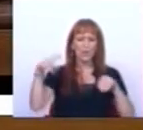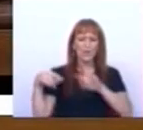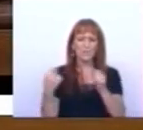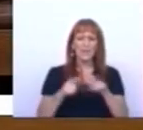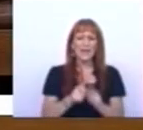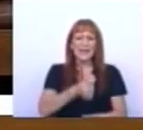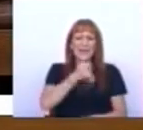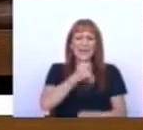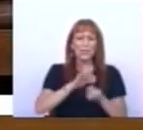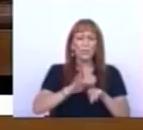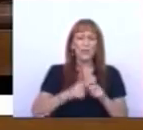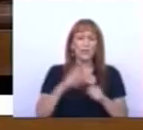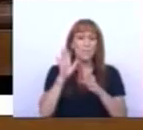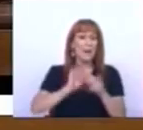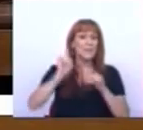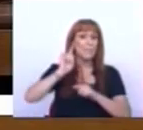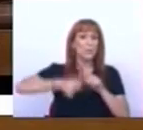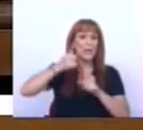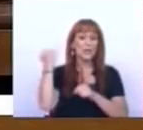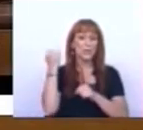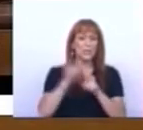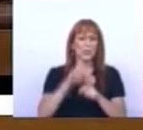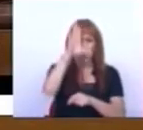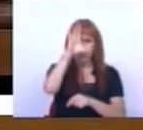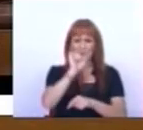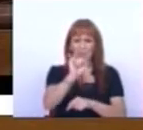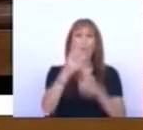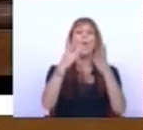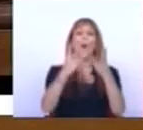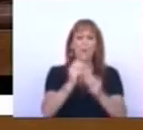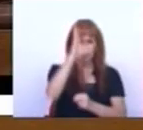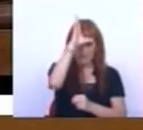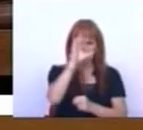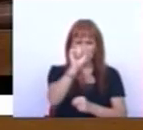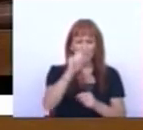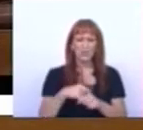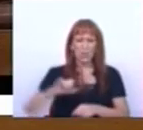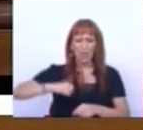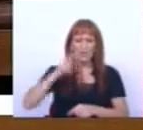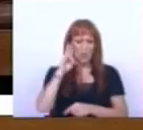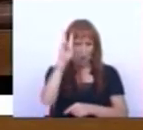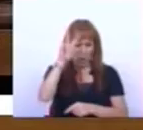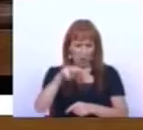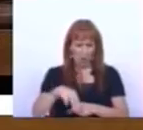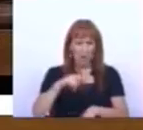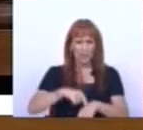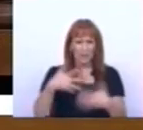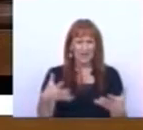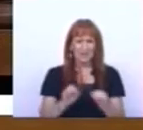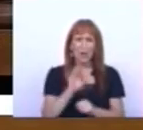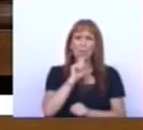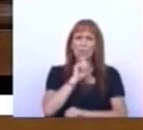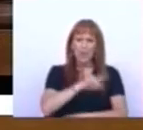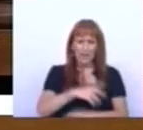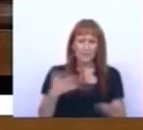debater e a decidir sobre um dos mais importantes instrumentos da governação, o Orçamento do Estado. Os verdes olham para este momento como uma